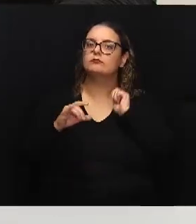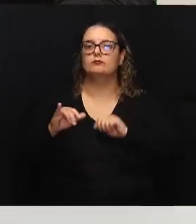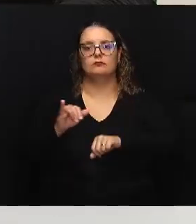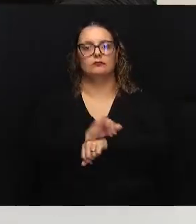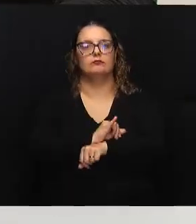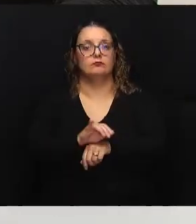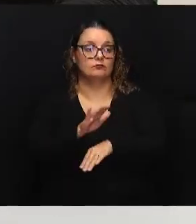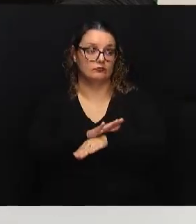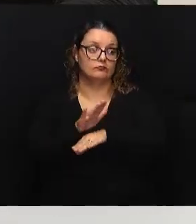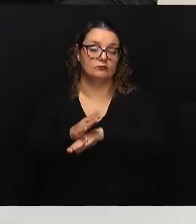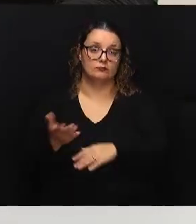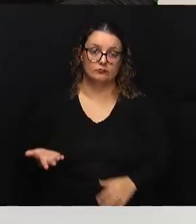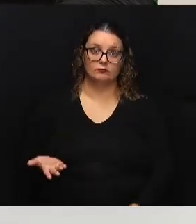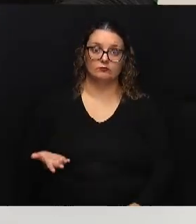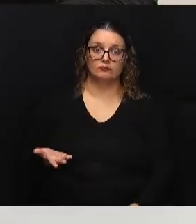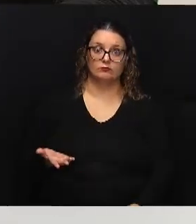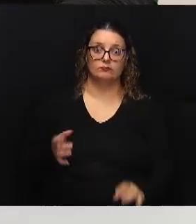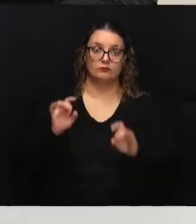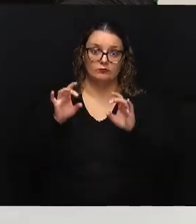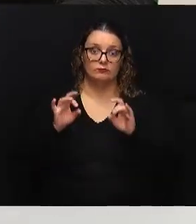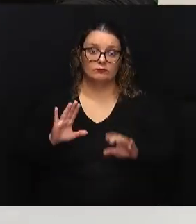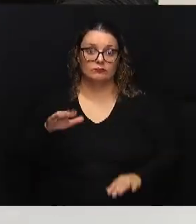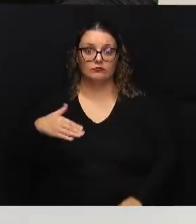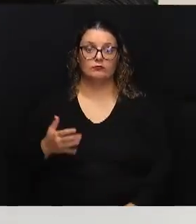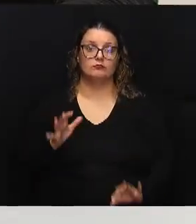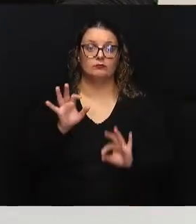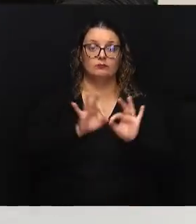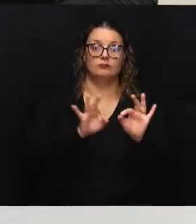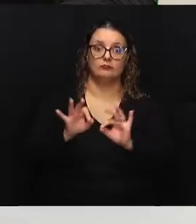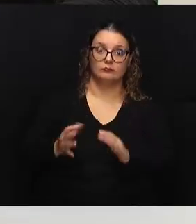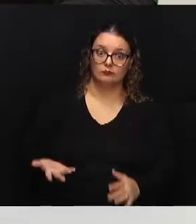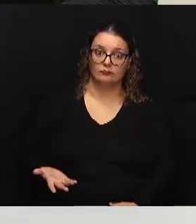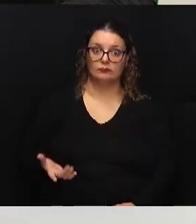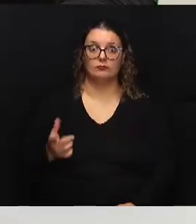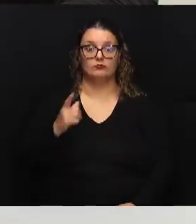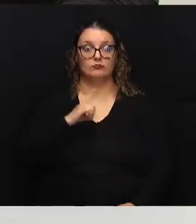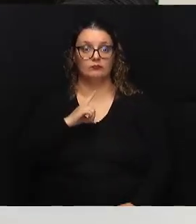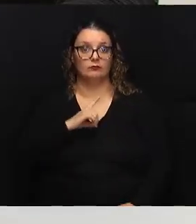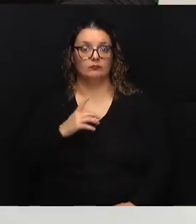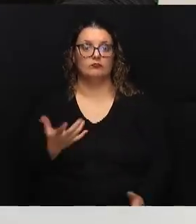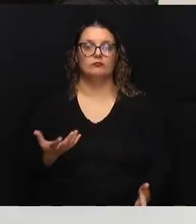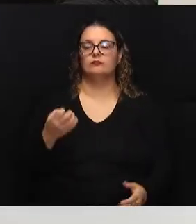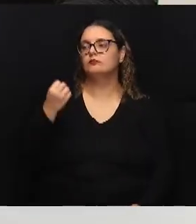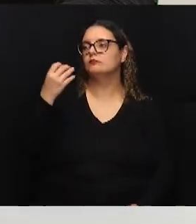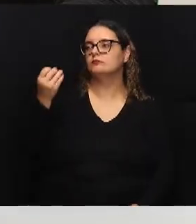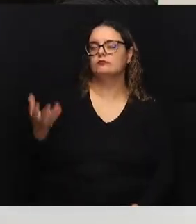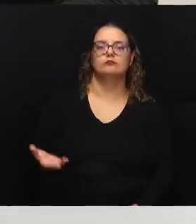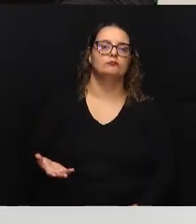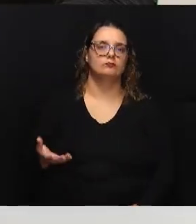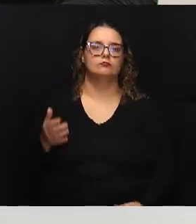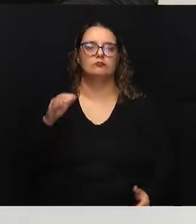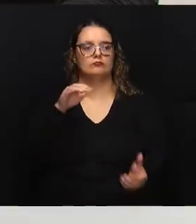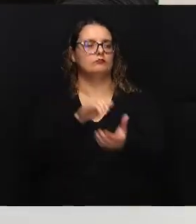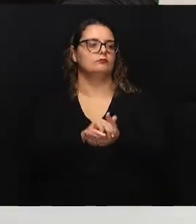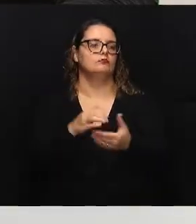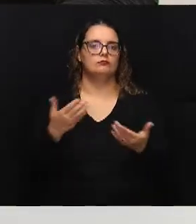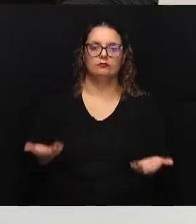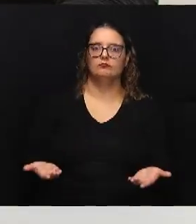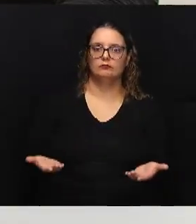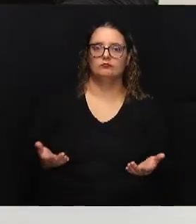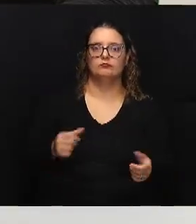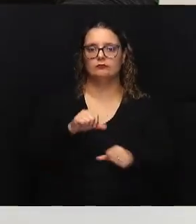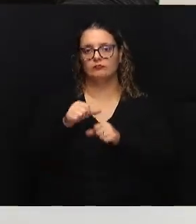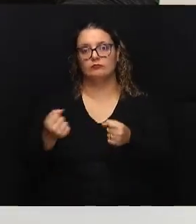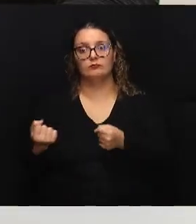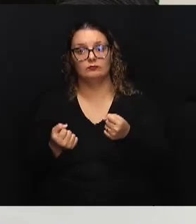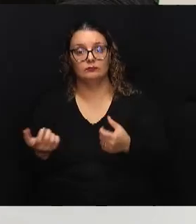ajudem, especialmente quando você tem um plano que você quer fazer, uma viagem, um casamento, trocar de